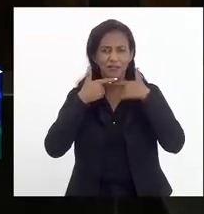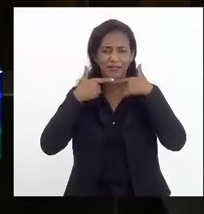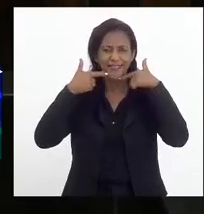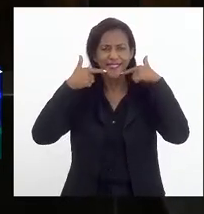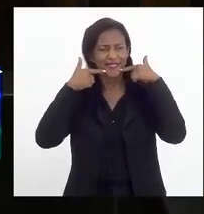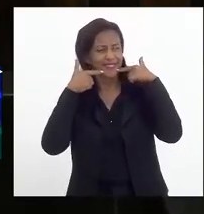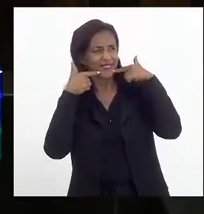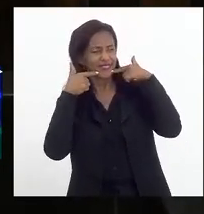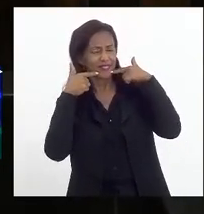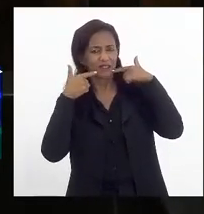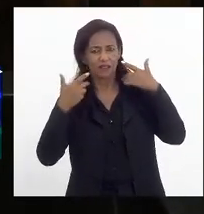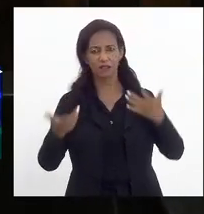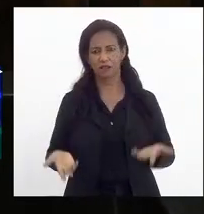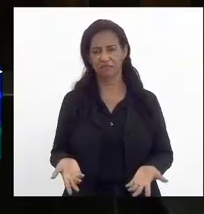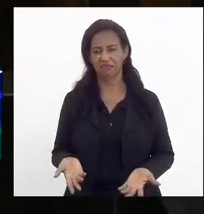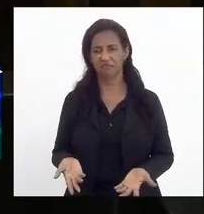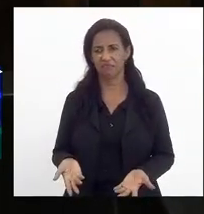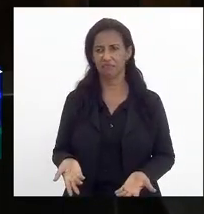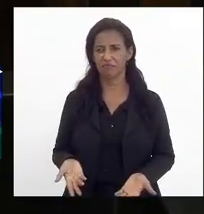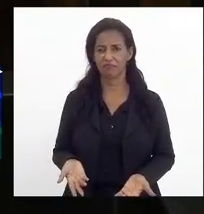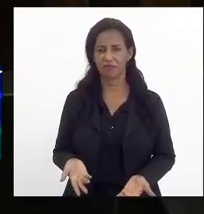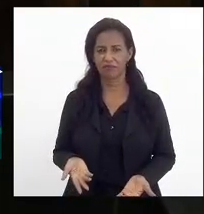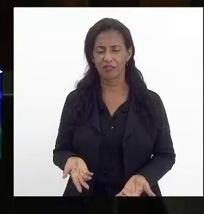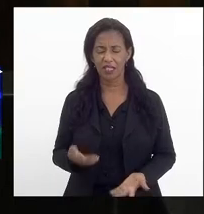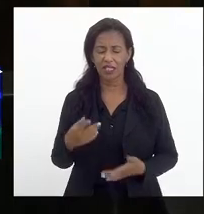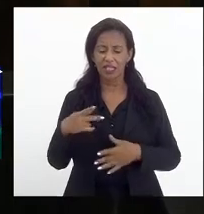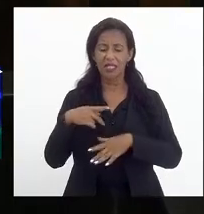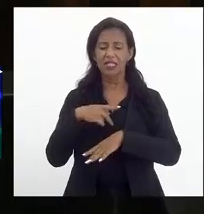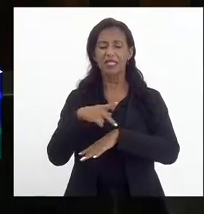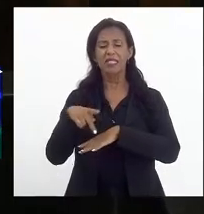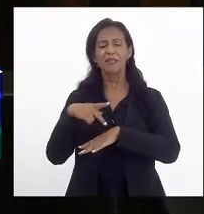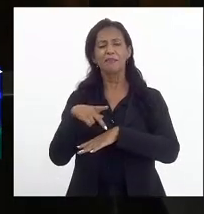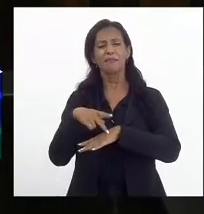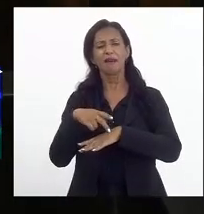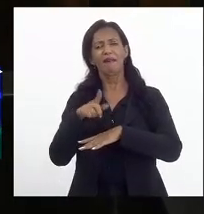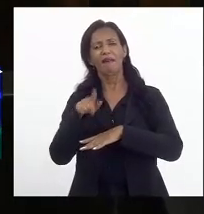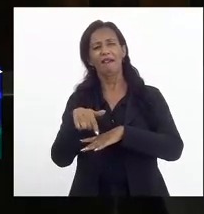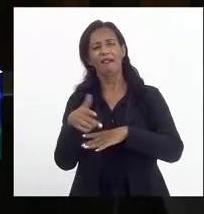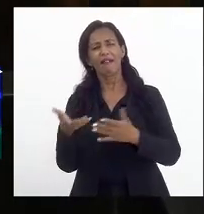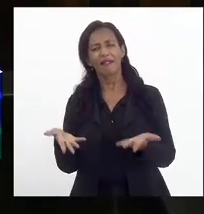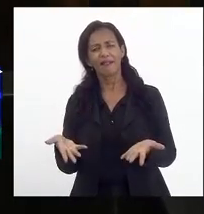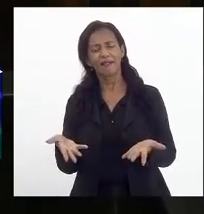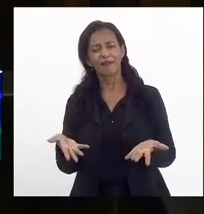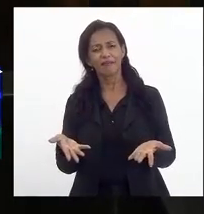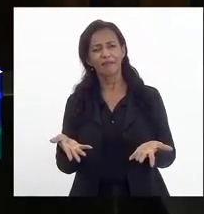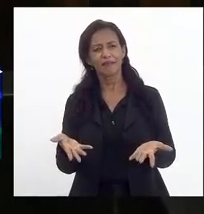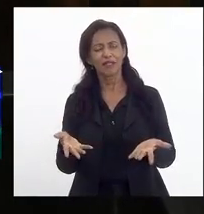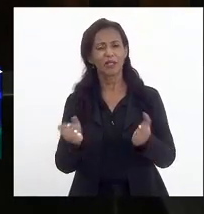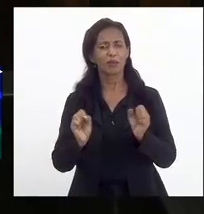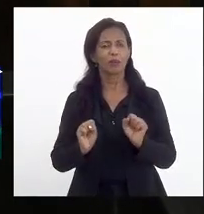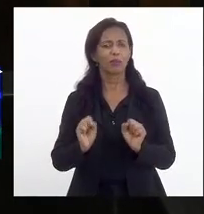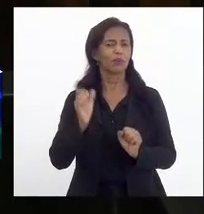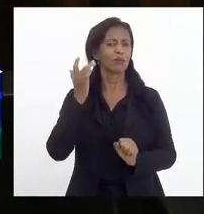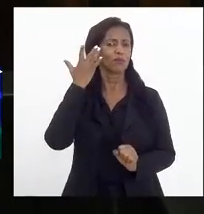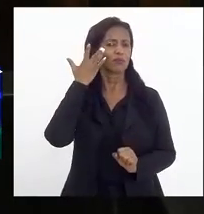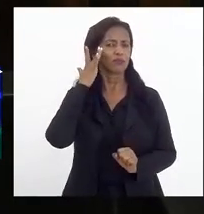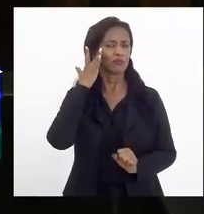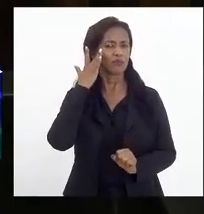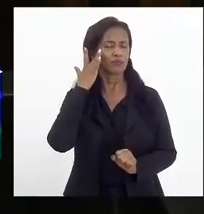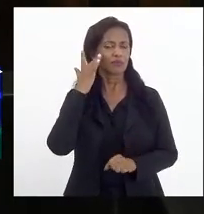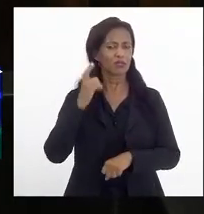hora que país é esse o que pode achar